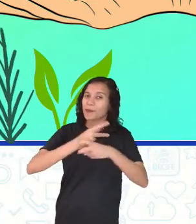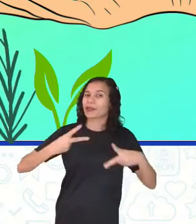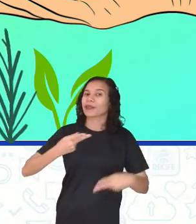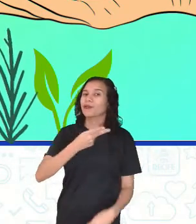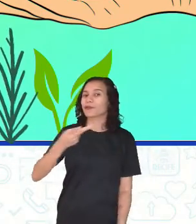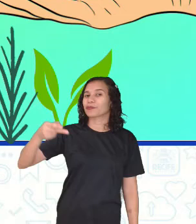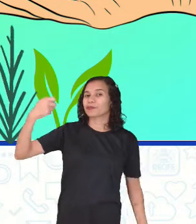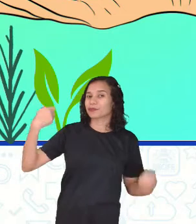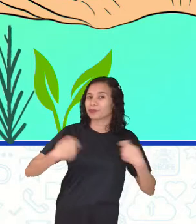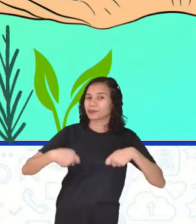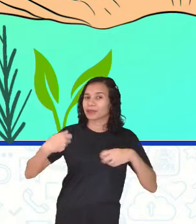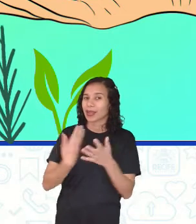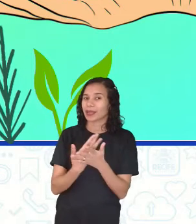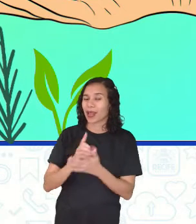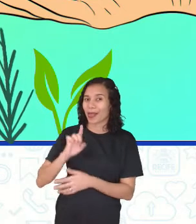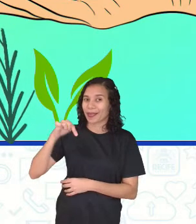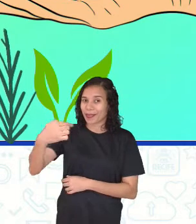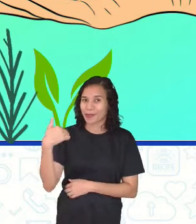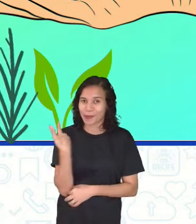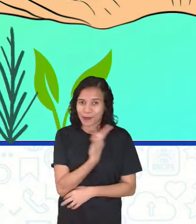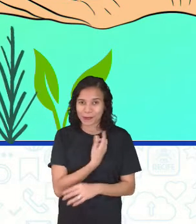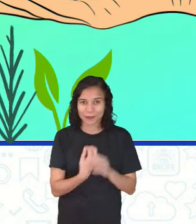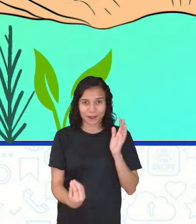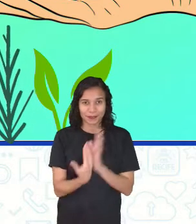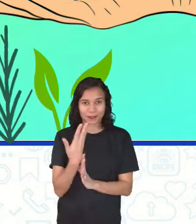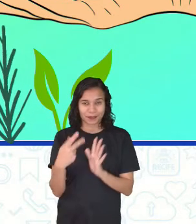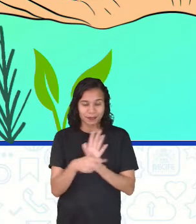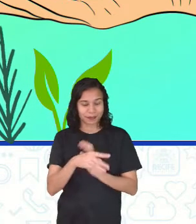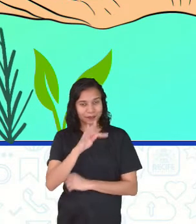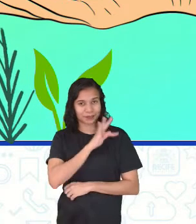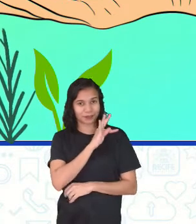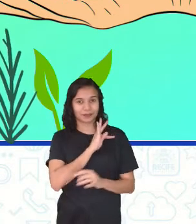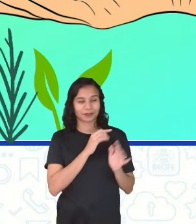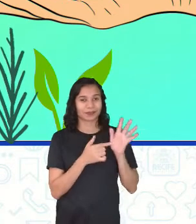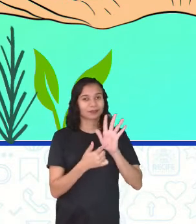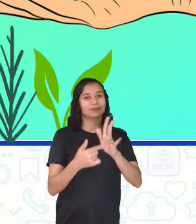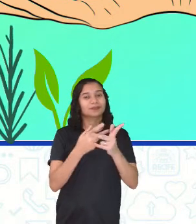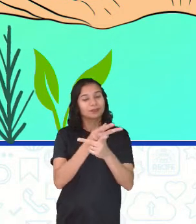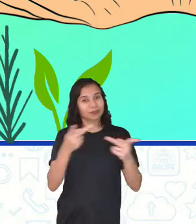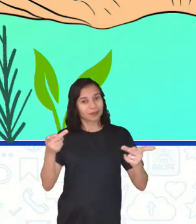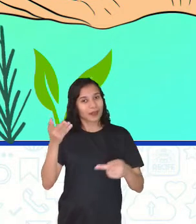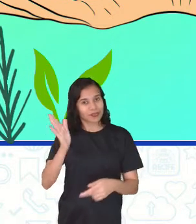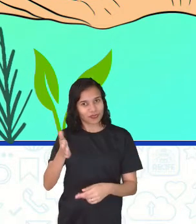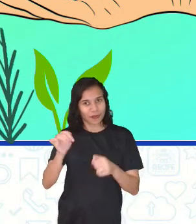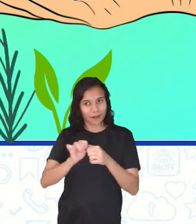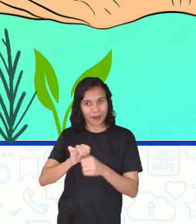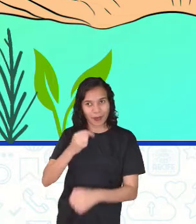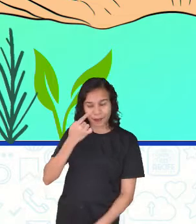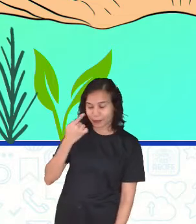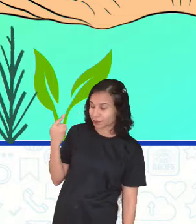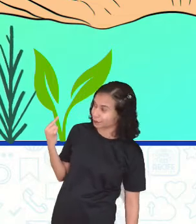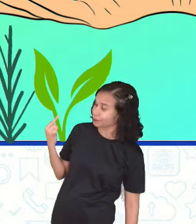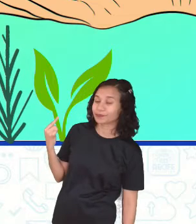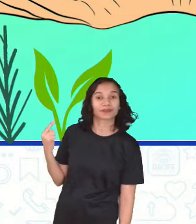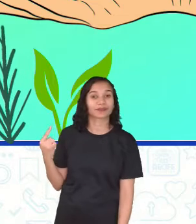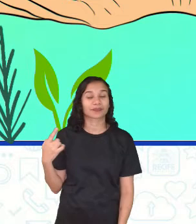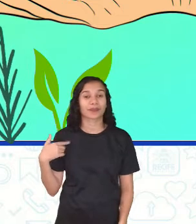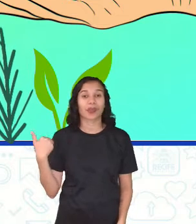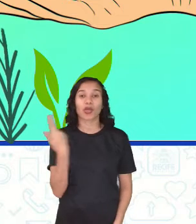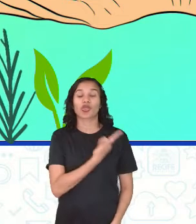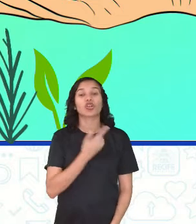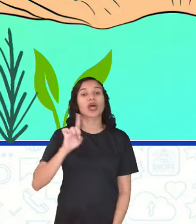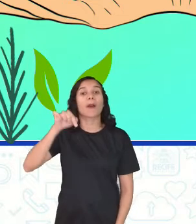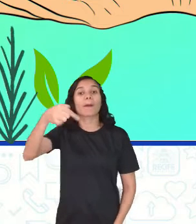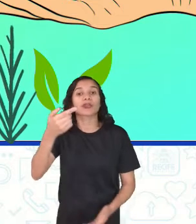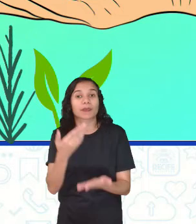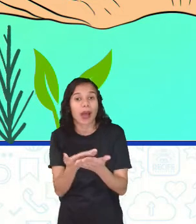vão precisar para a aula que vem, para a gente fazer essa técnica que eu mostrei a vocês, que eu já venho fazendo. Então, olha, a nossa próxima aula vai